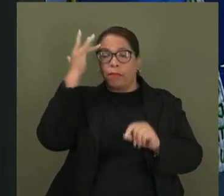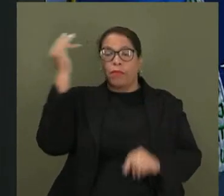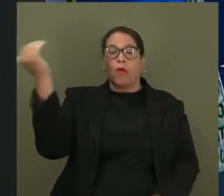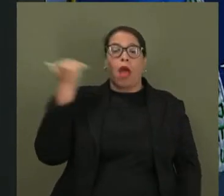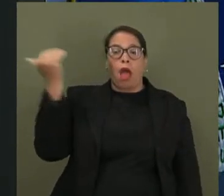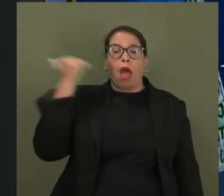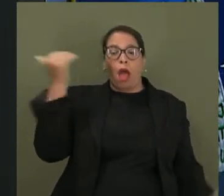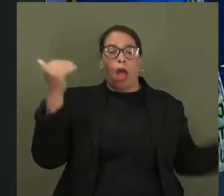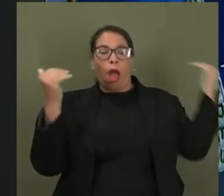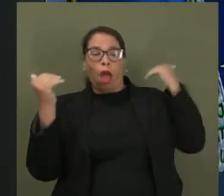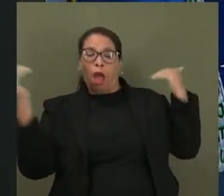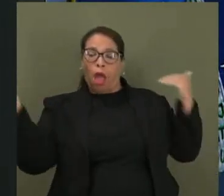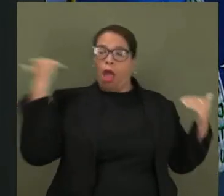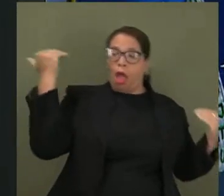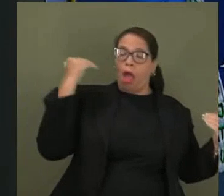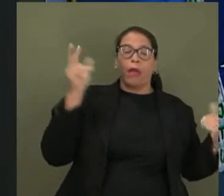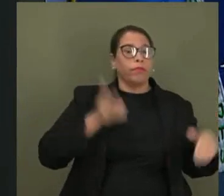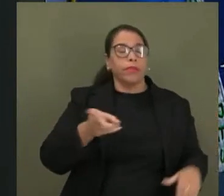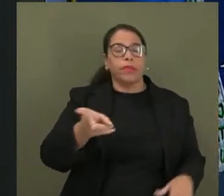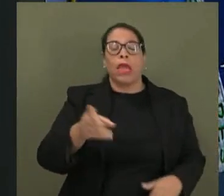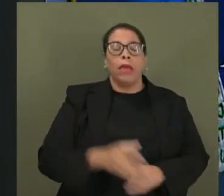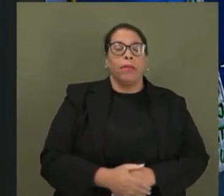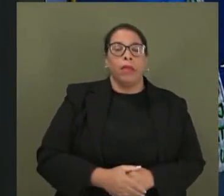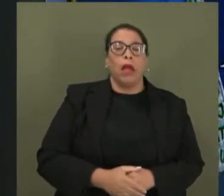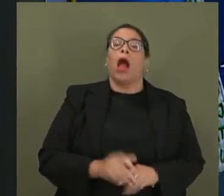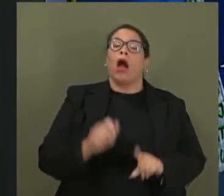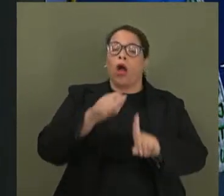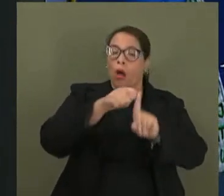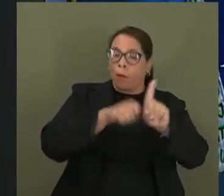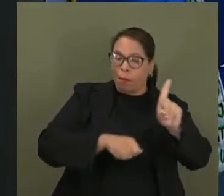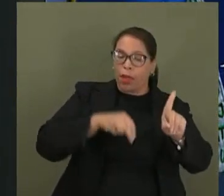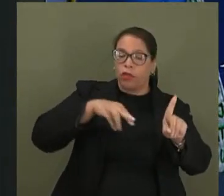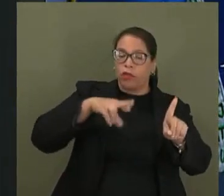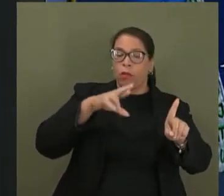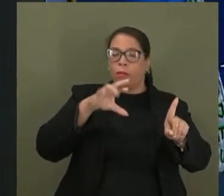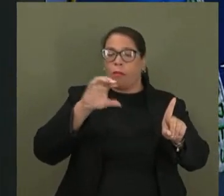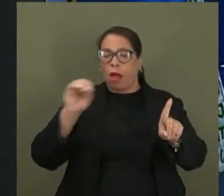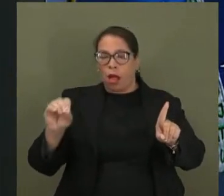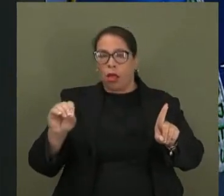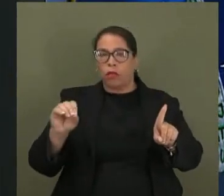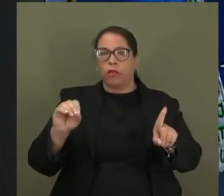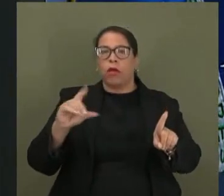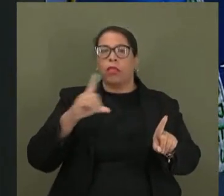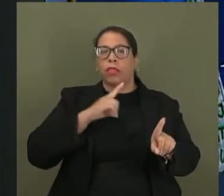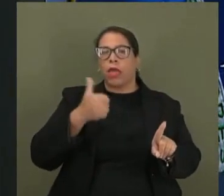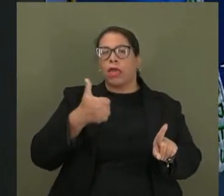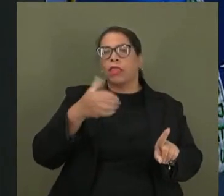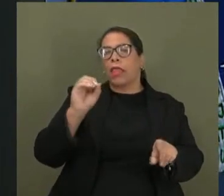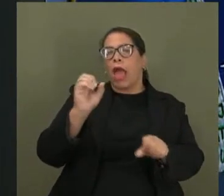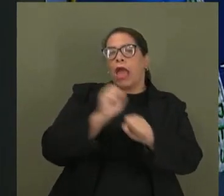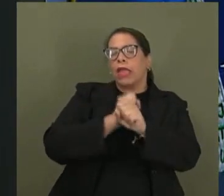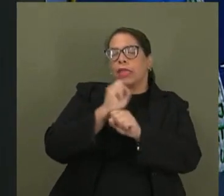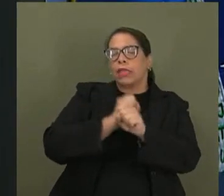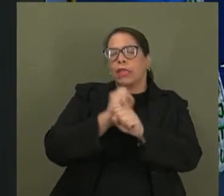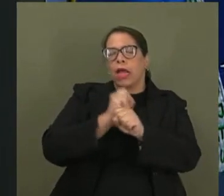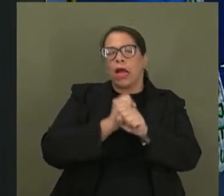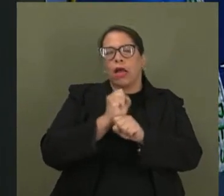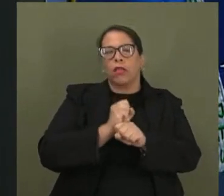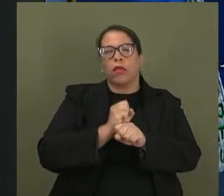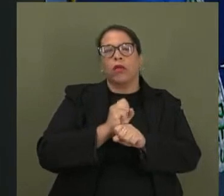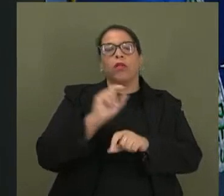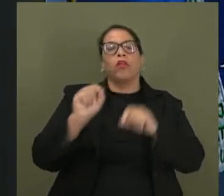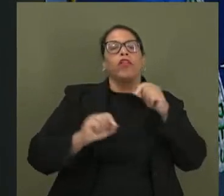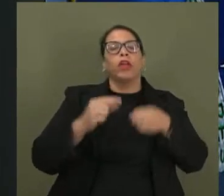lados. Nesse mesmo mês de março, olha só que interessante, completou 10 anos da